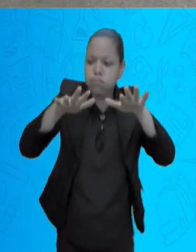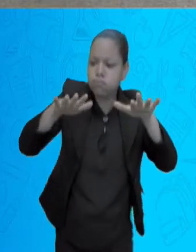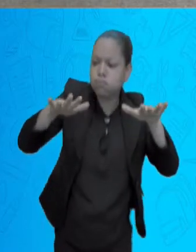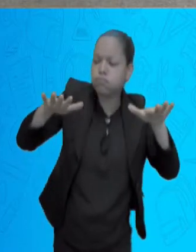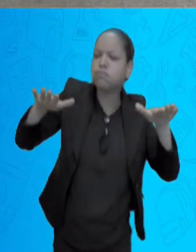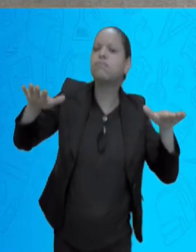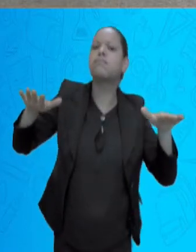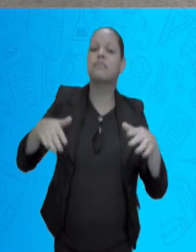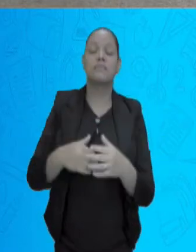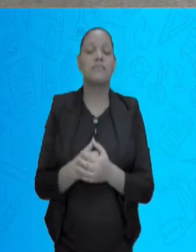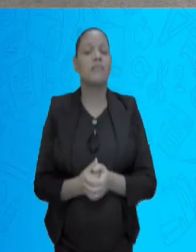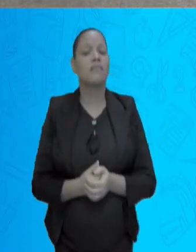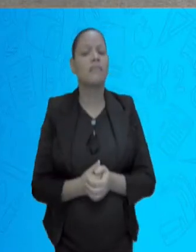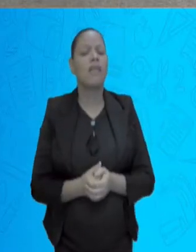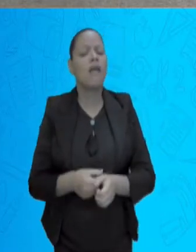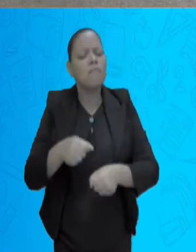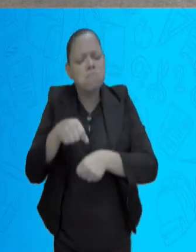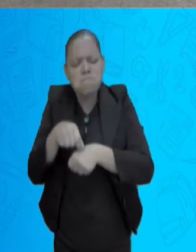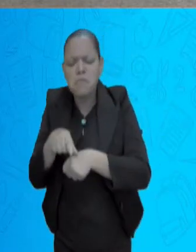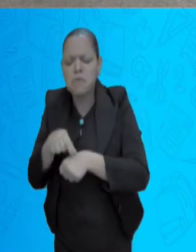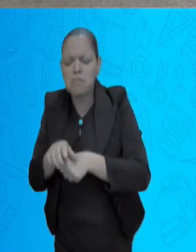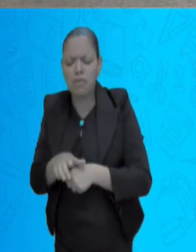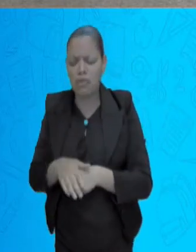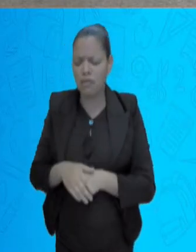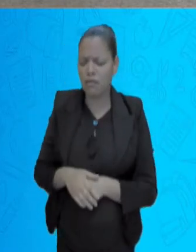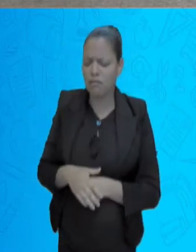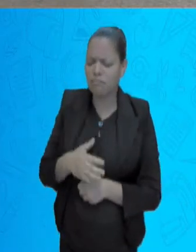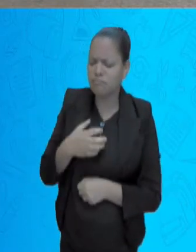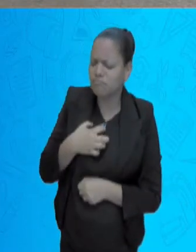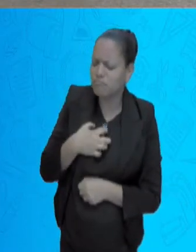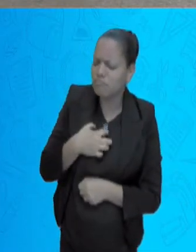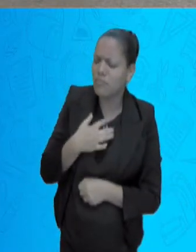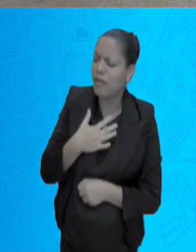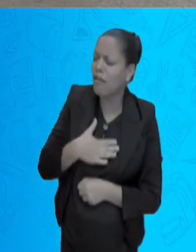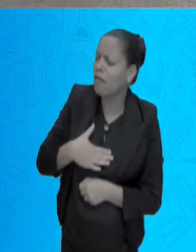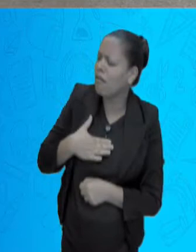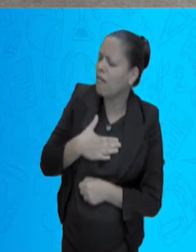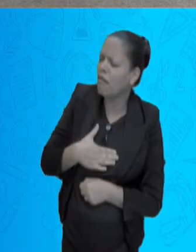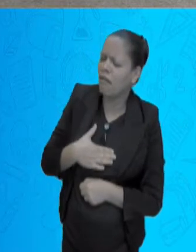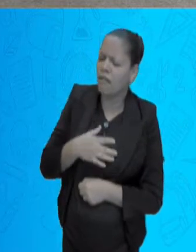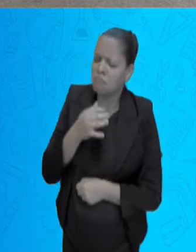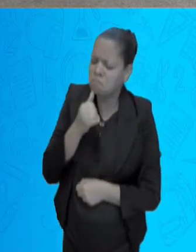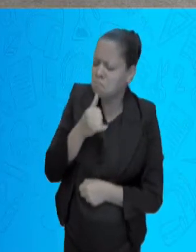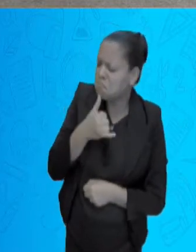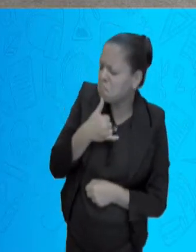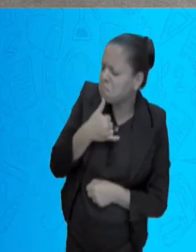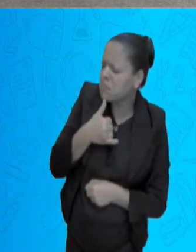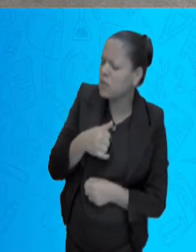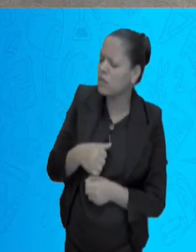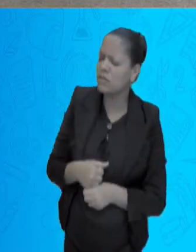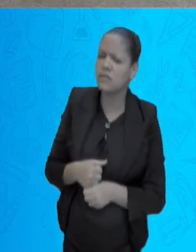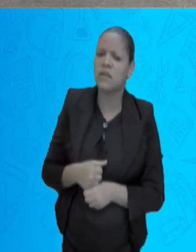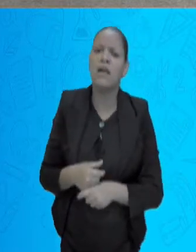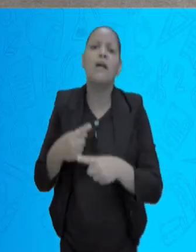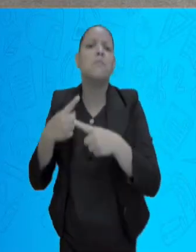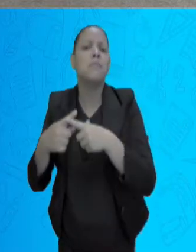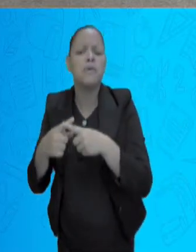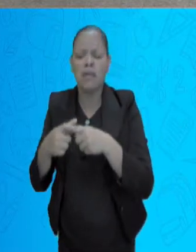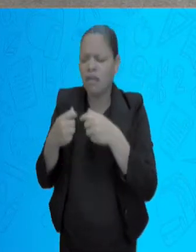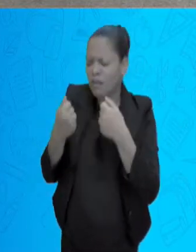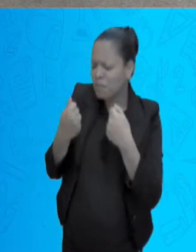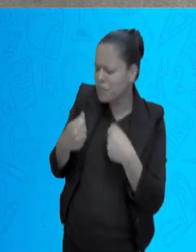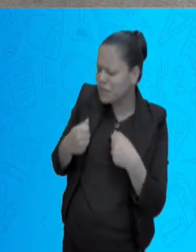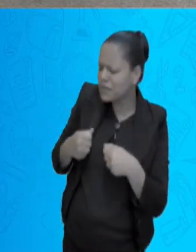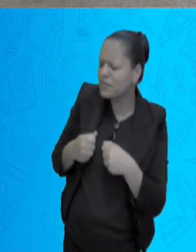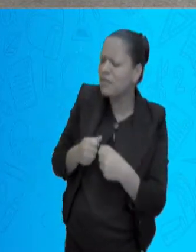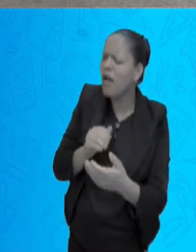saudade, só que ela foi despertada para a vantagem de ter um novo formigueiro, que lá